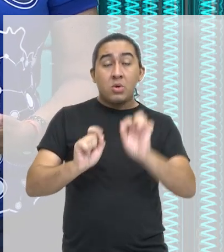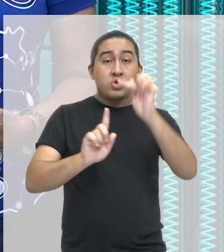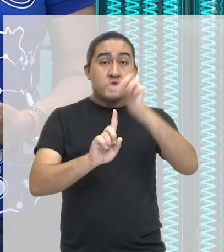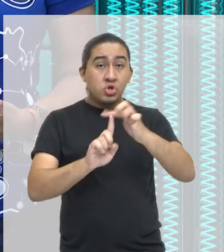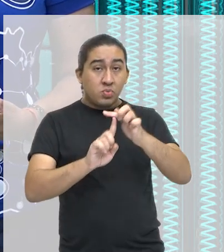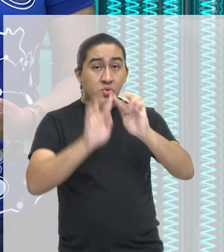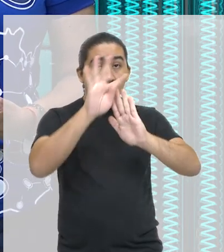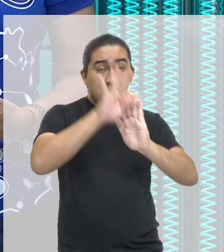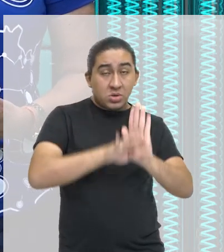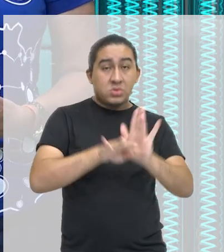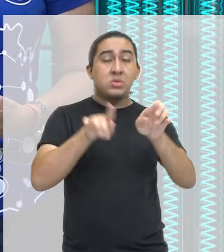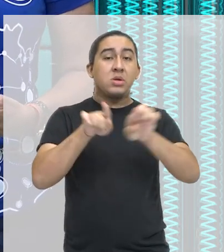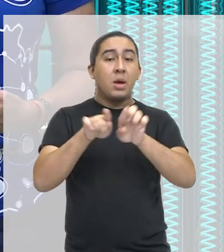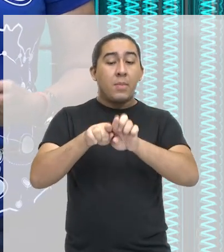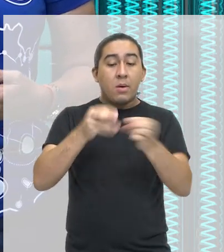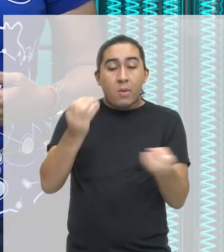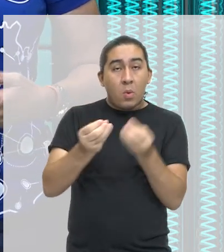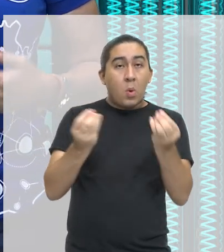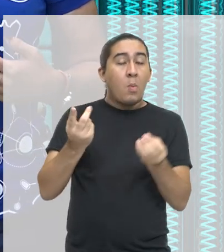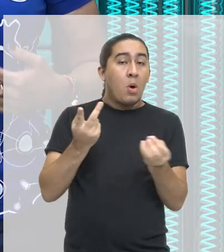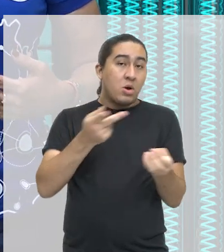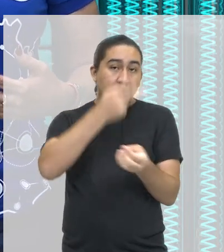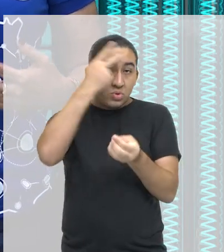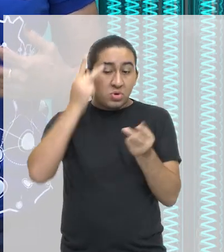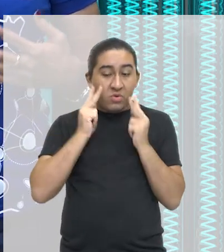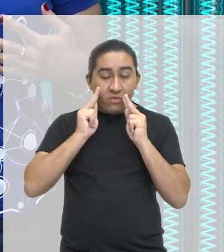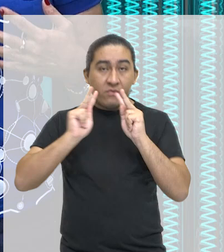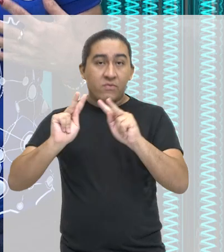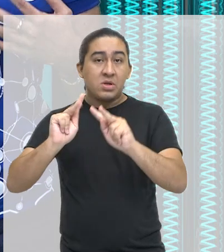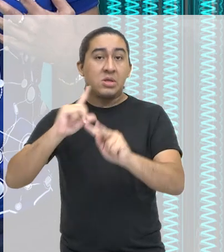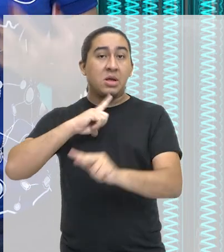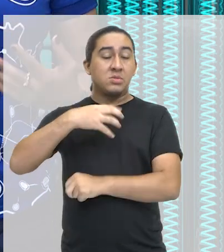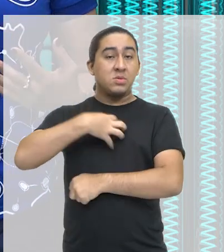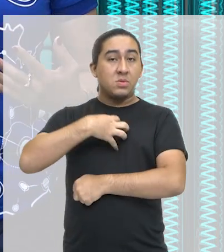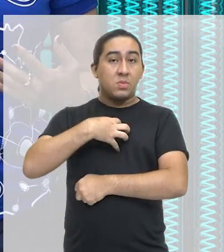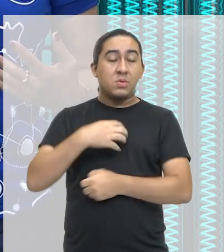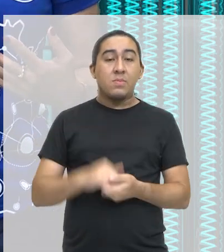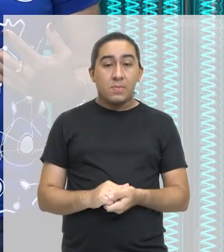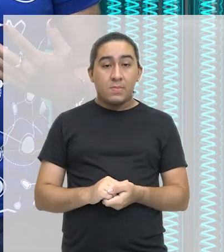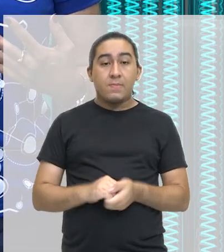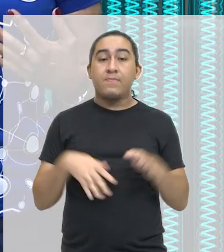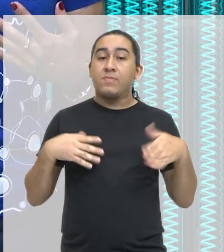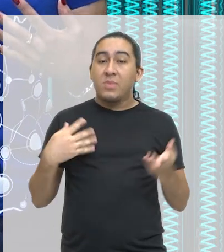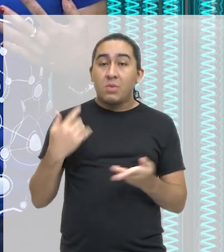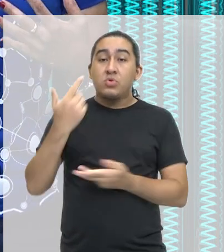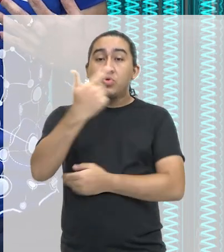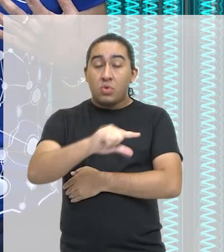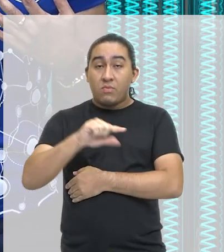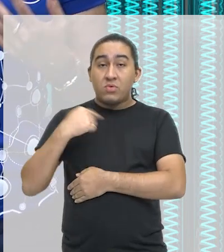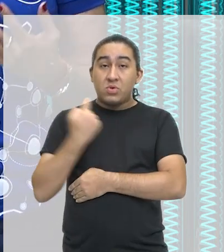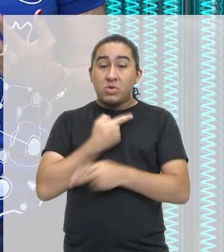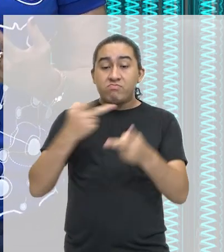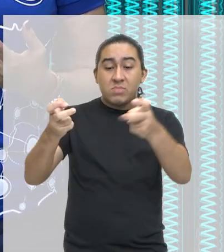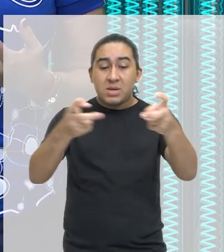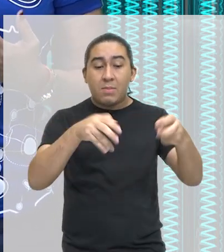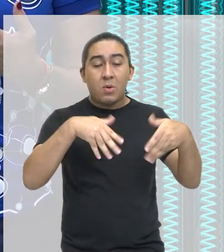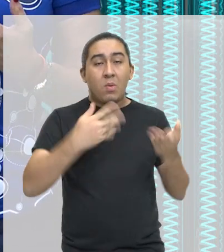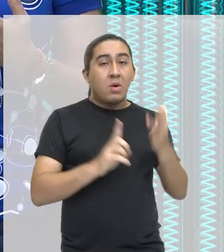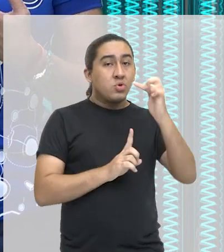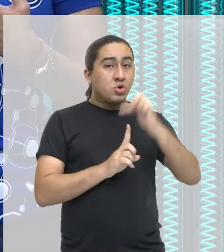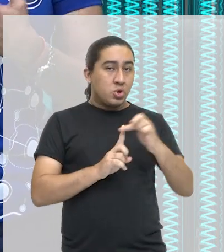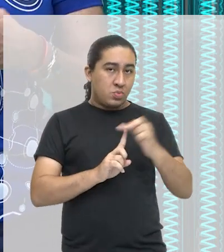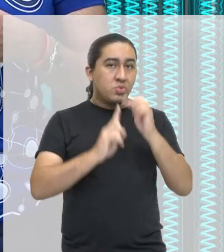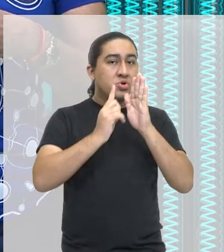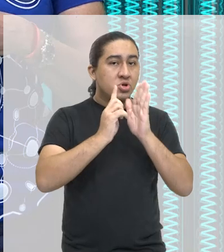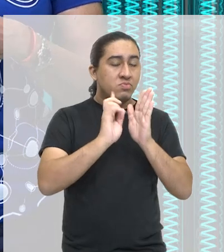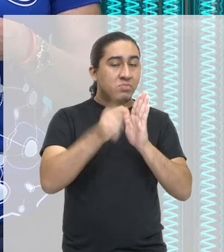narrativa, o estilo e a interação com o público. Então, mais uma vez, a